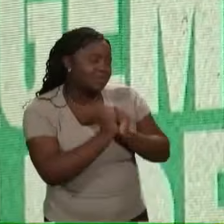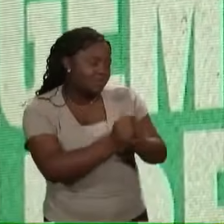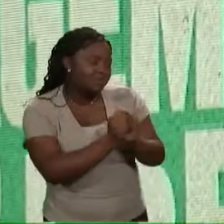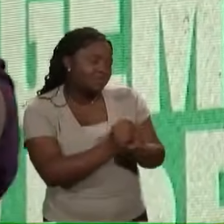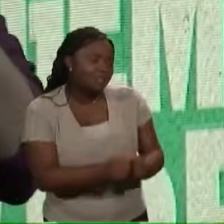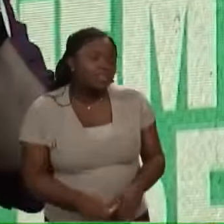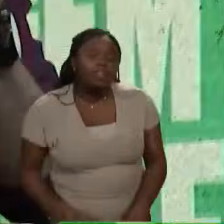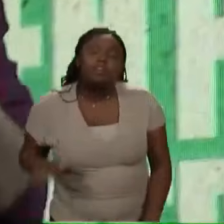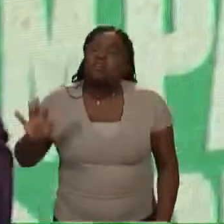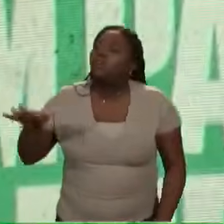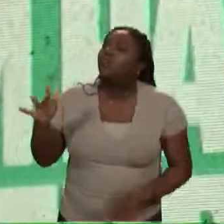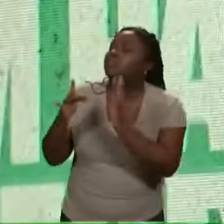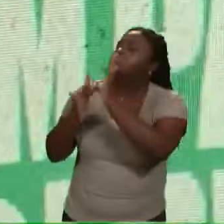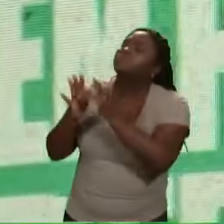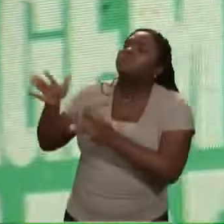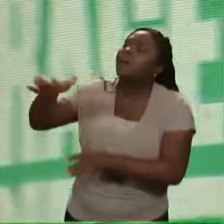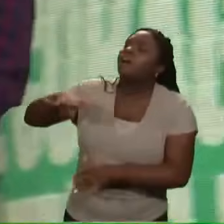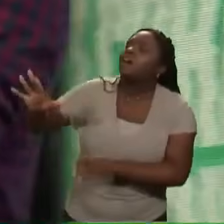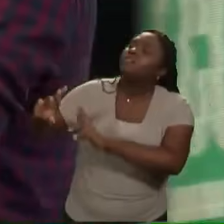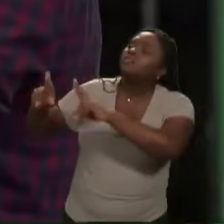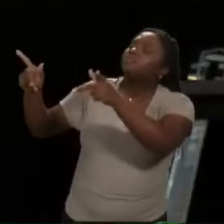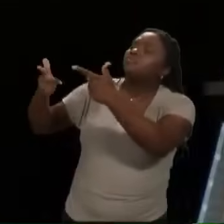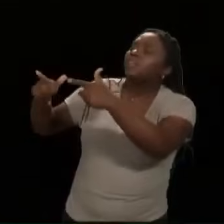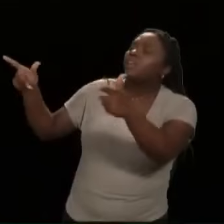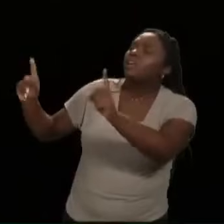Senhor Jesus, não tem um outro bairro aqui não, senhor?